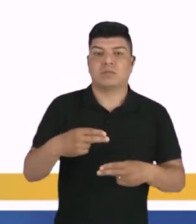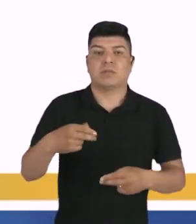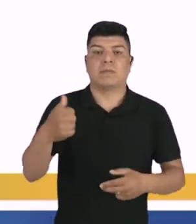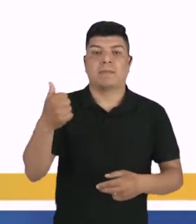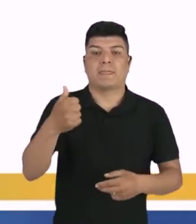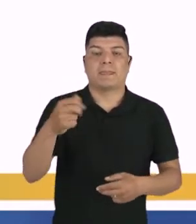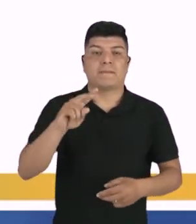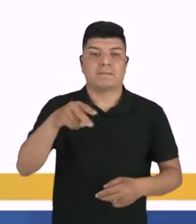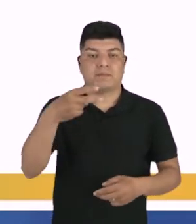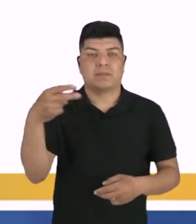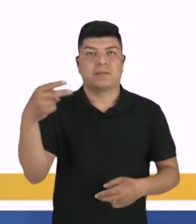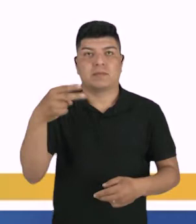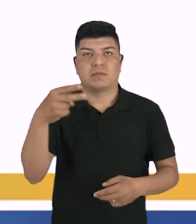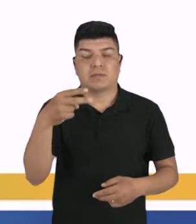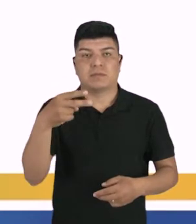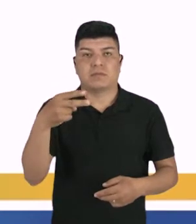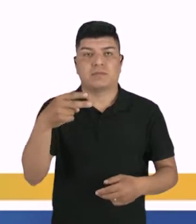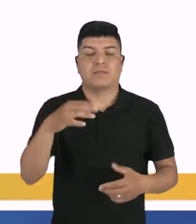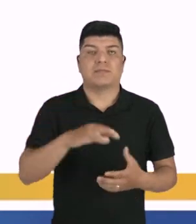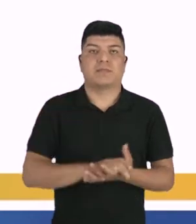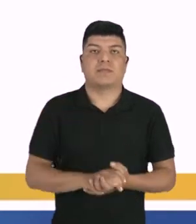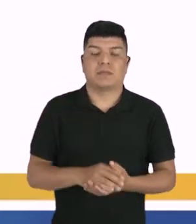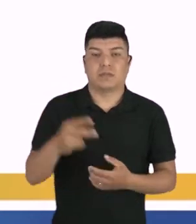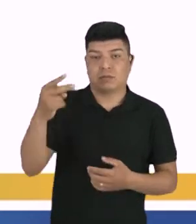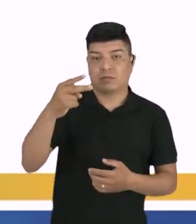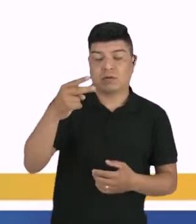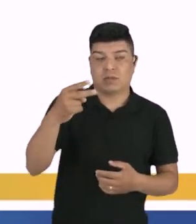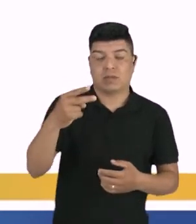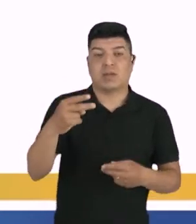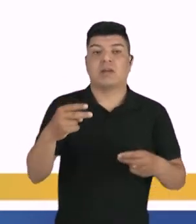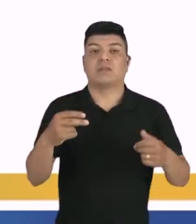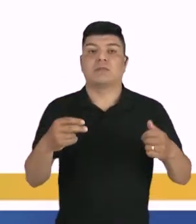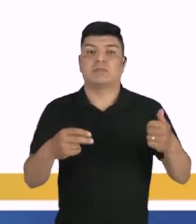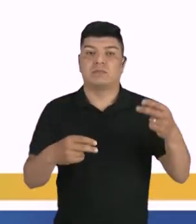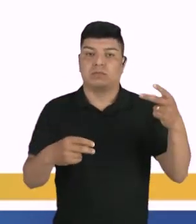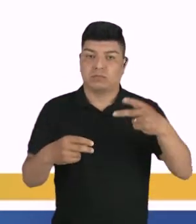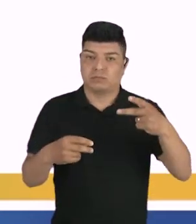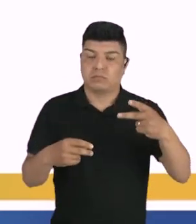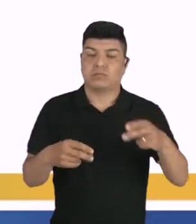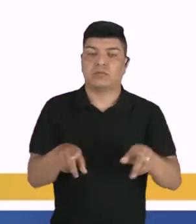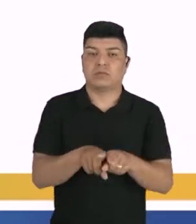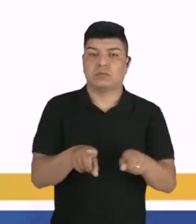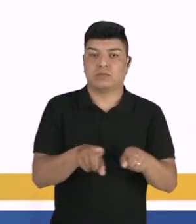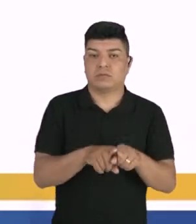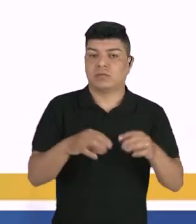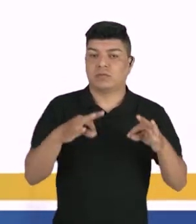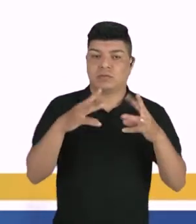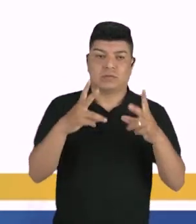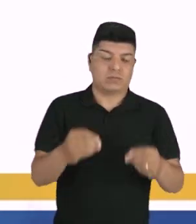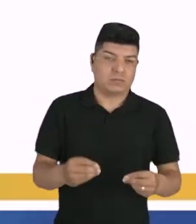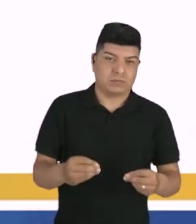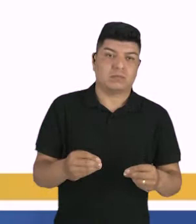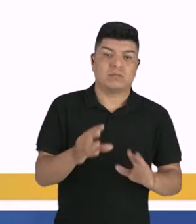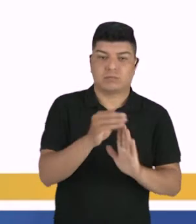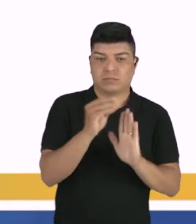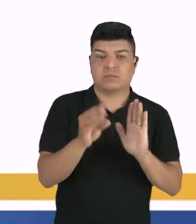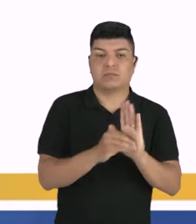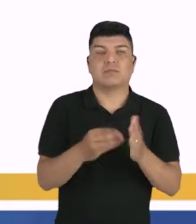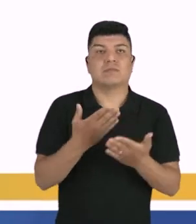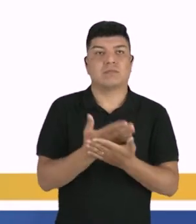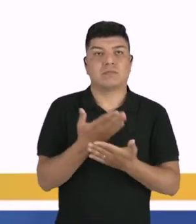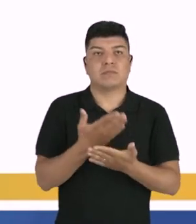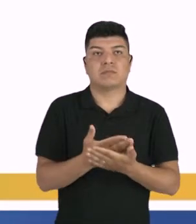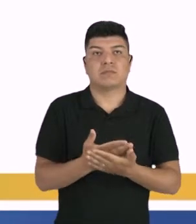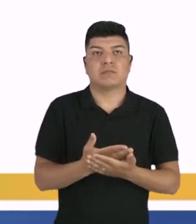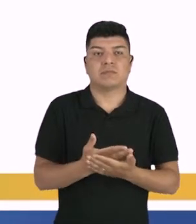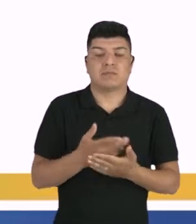segundo mais o segundo quadrado, o quadrado do segundo, né, ou o segundo ao quadrado, tem tudo a ver com o conteúdo da nossa aula. Então a